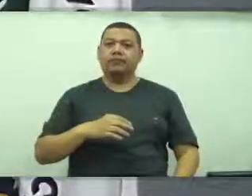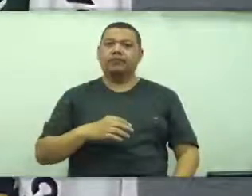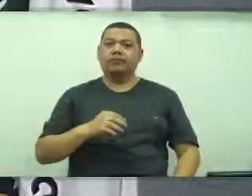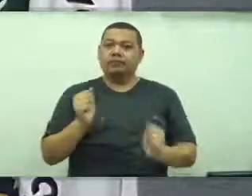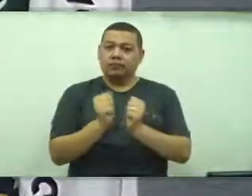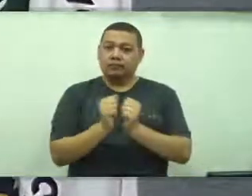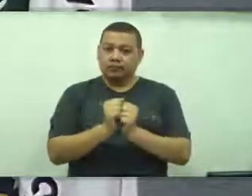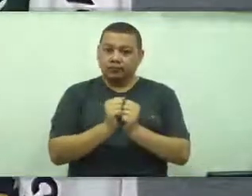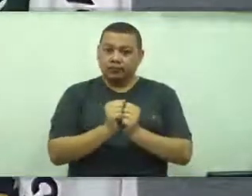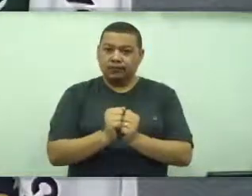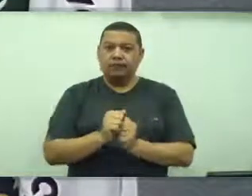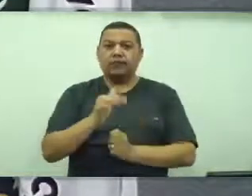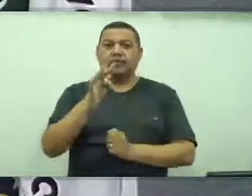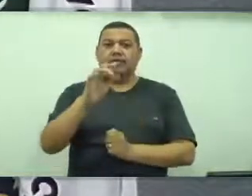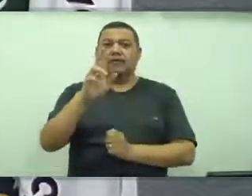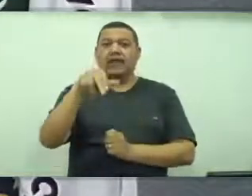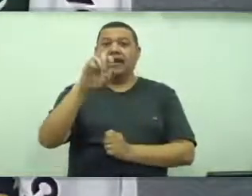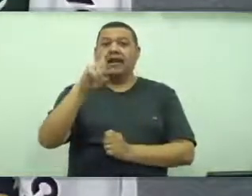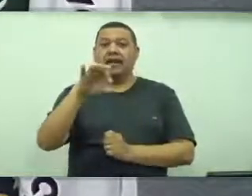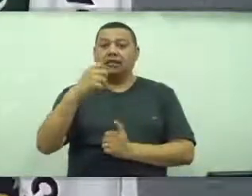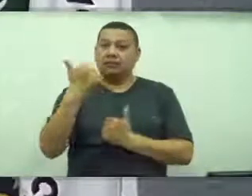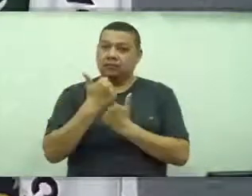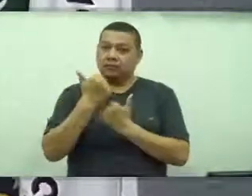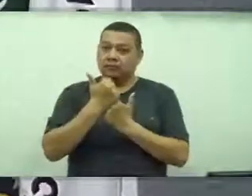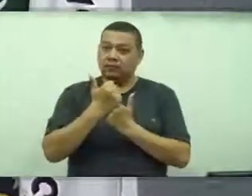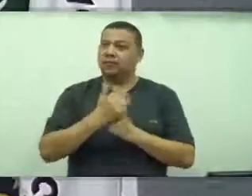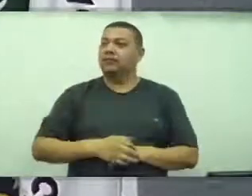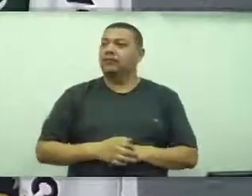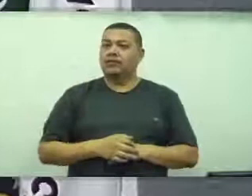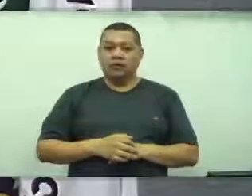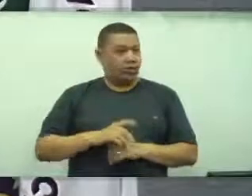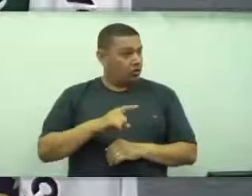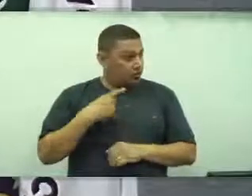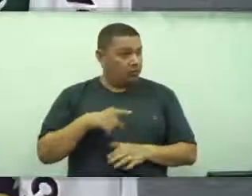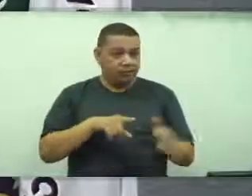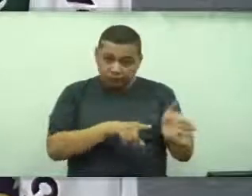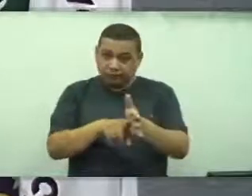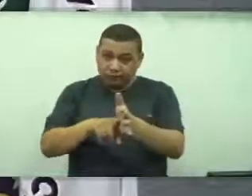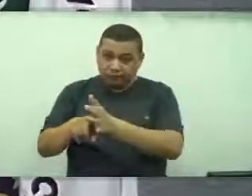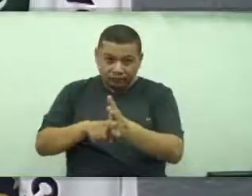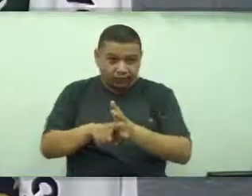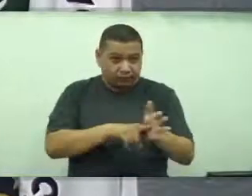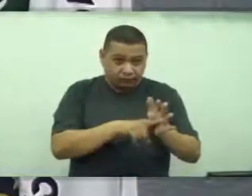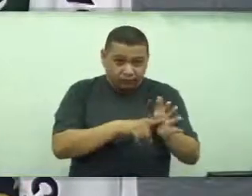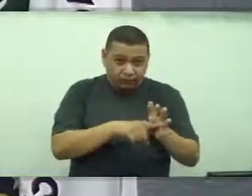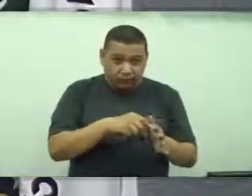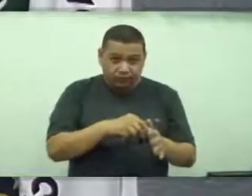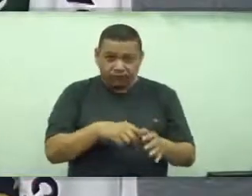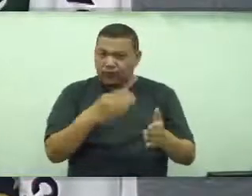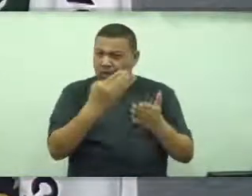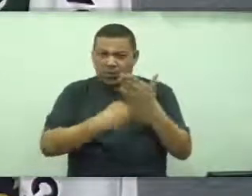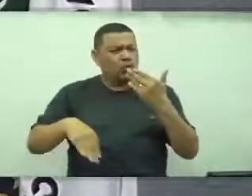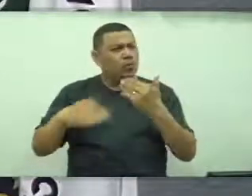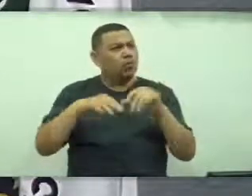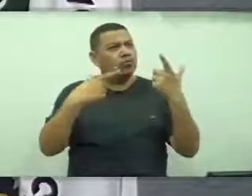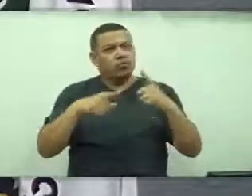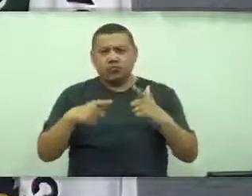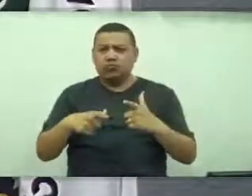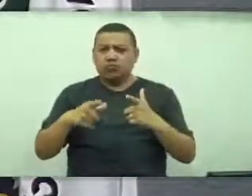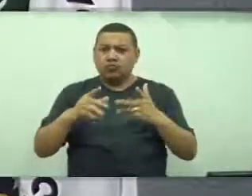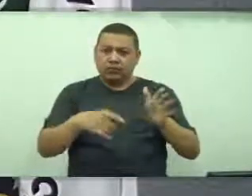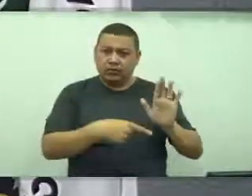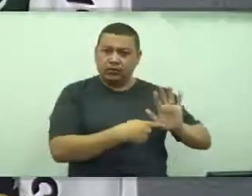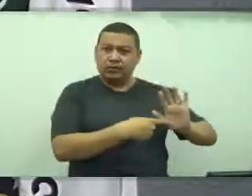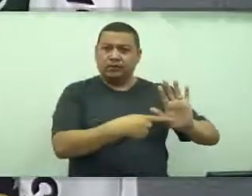assessor, Célio Apurinã, iremos fazer esse levantamento ponto por ponto, mapear todos, entregar na mão do